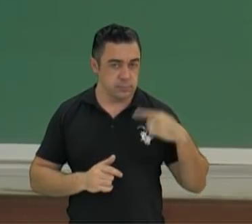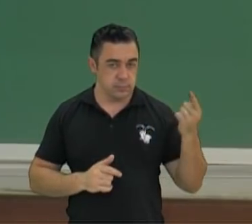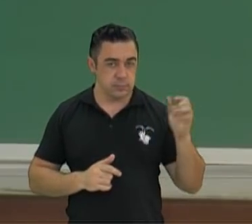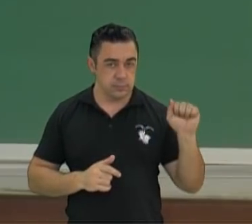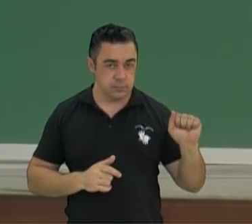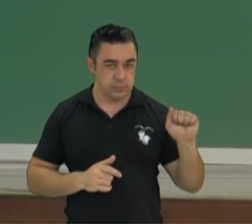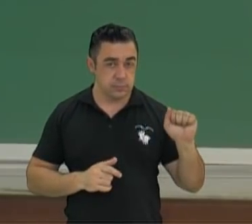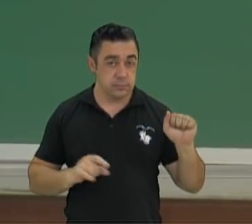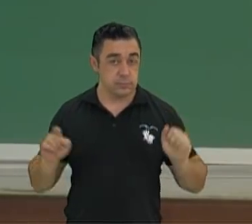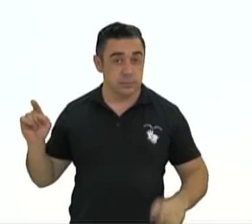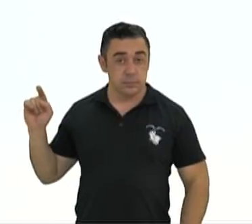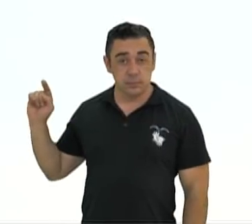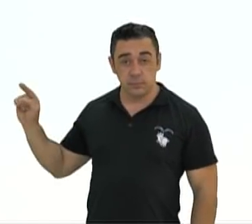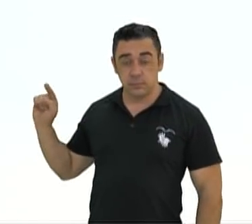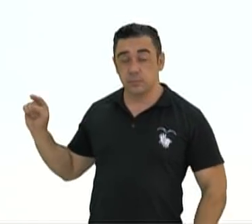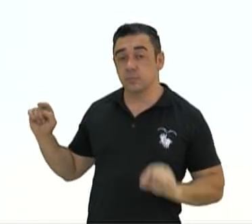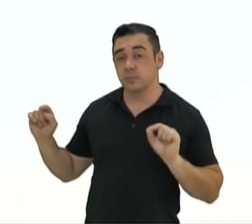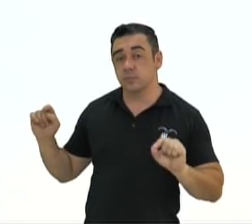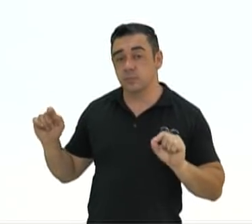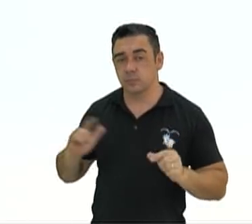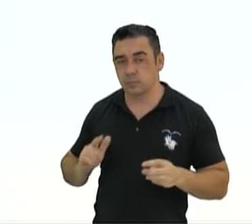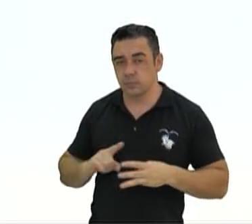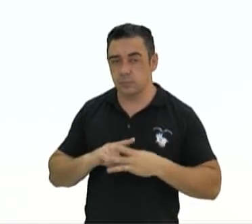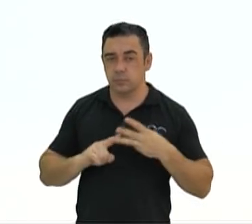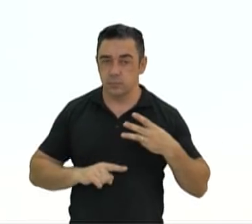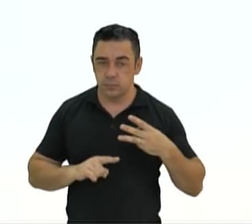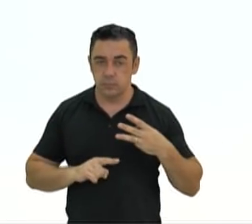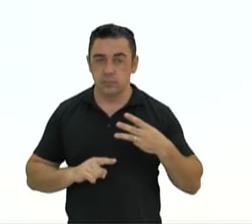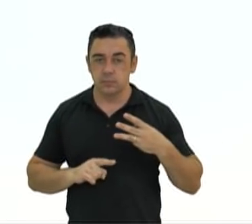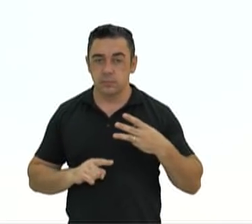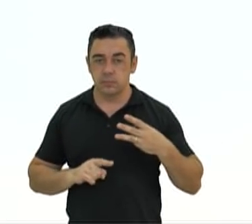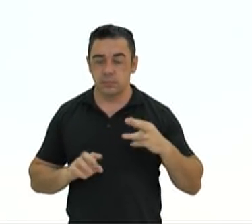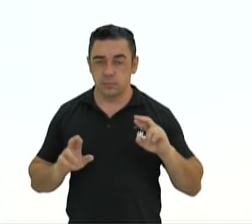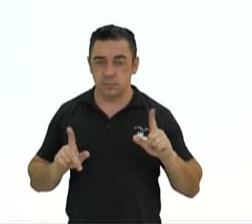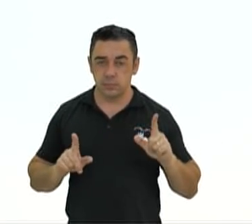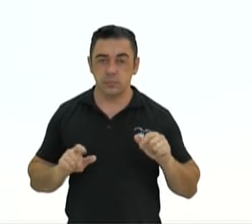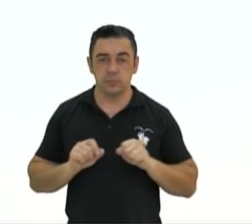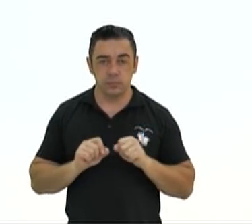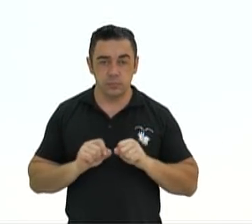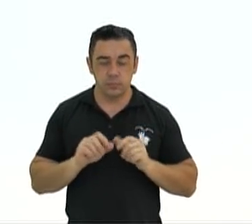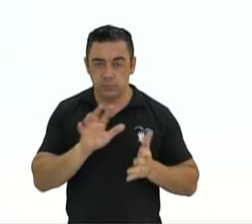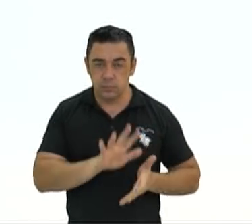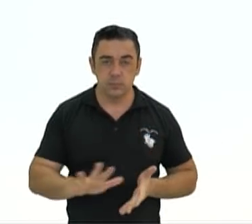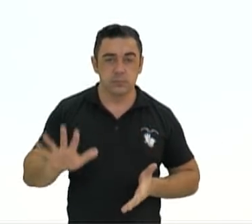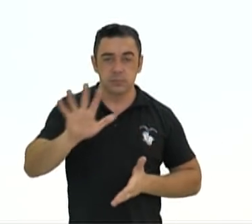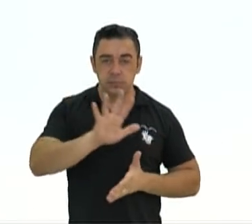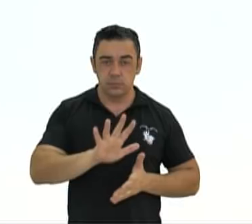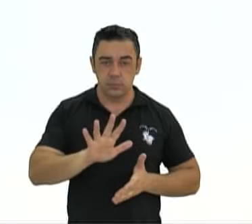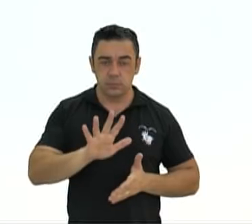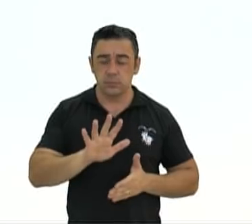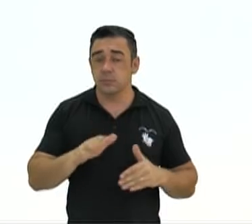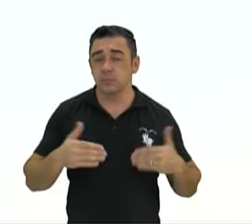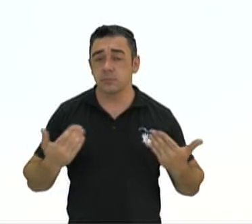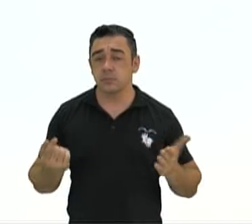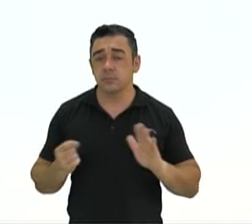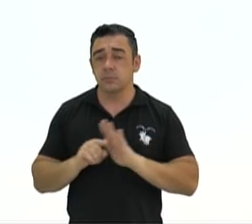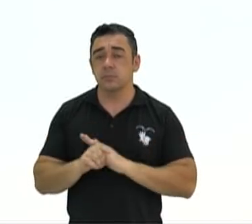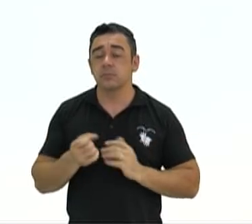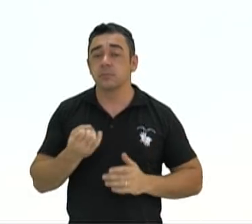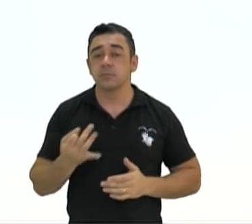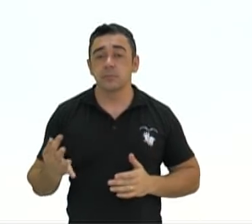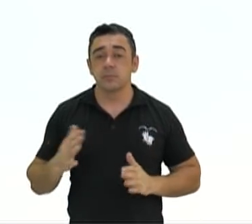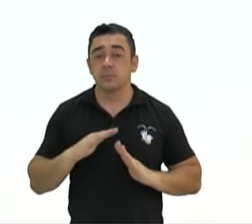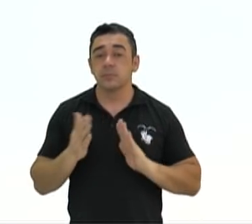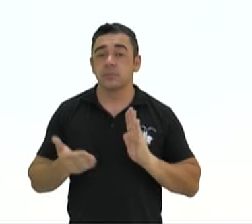que nessa figura nós vamos ter 3 sólidos geométricos formando a figura inteira. Qual é o volume dessa